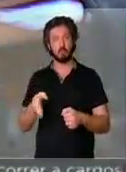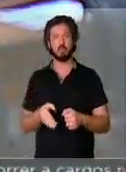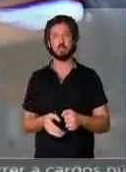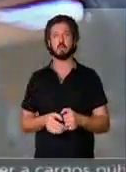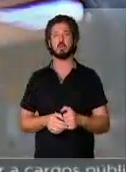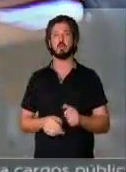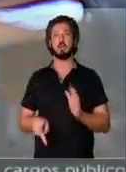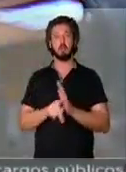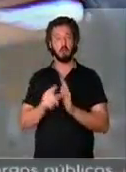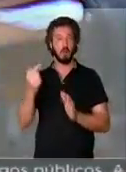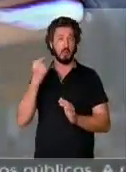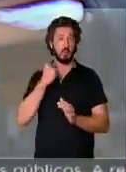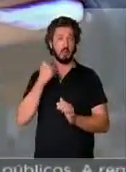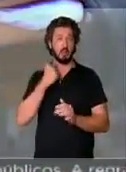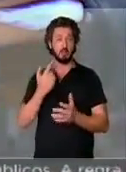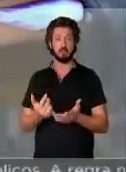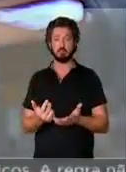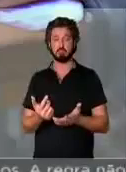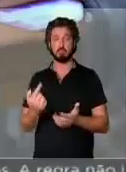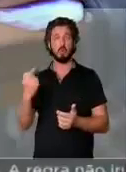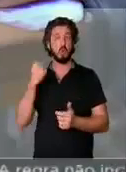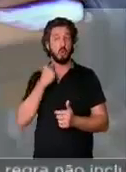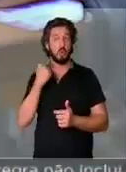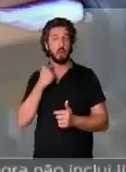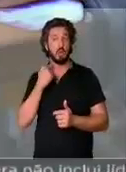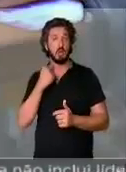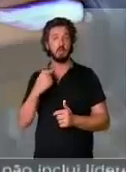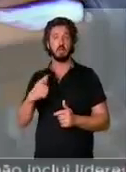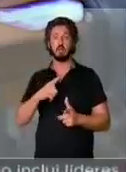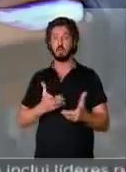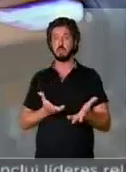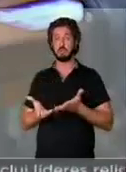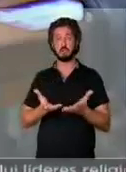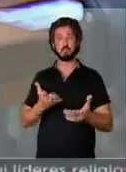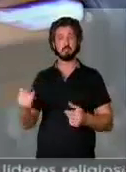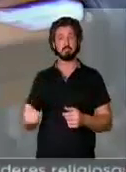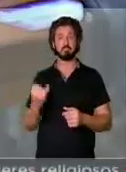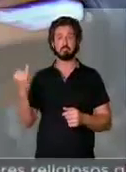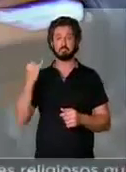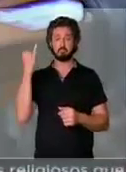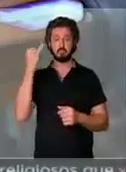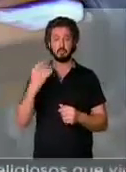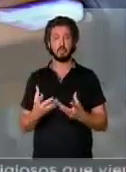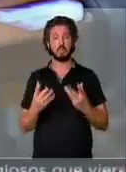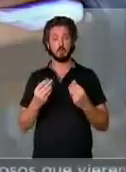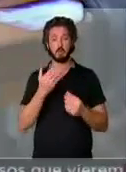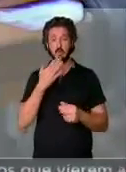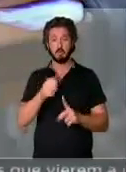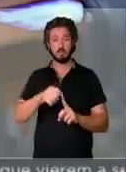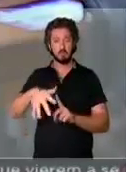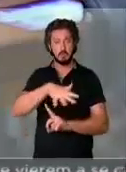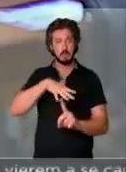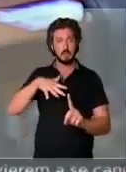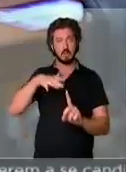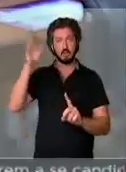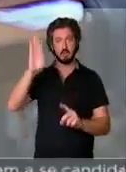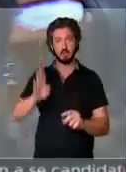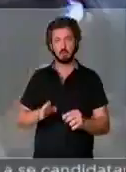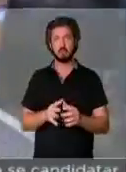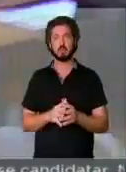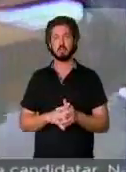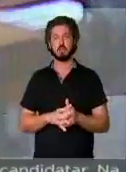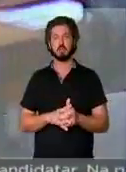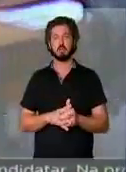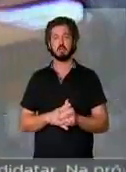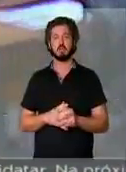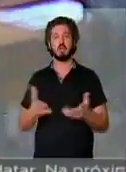os nossos lotéricos. Os lotéricos que prestam um serviço de extrema importância para a sociedade brasileira,